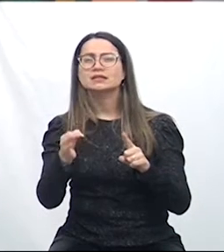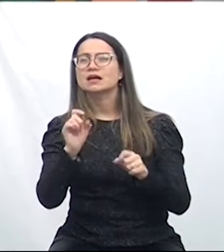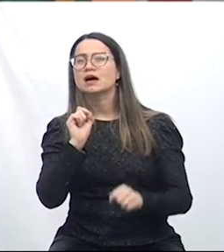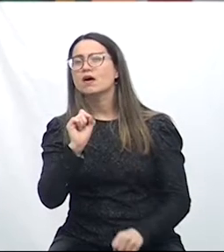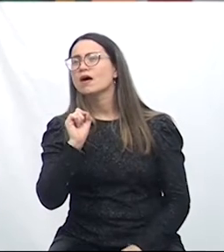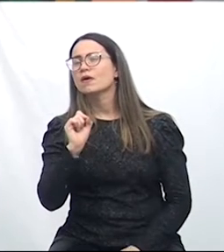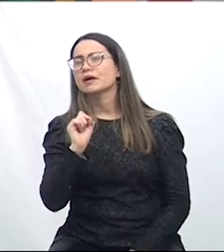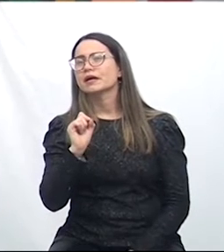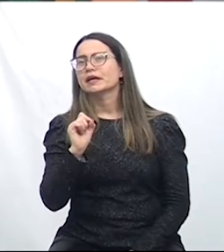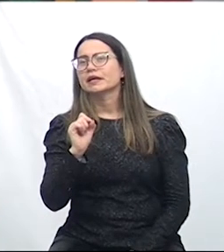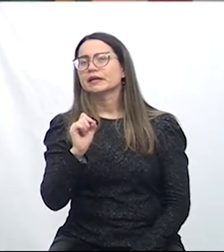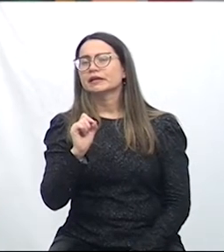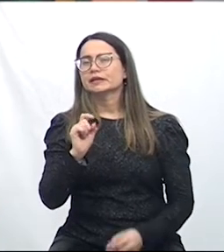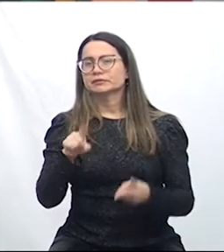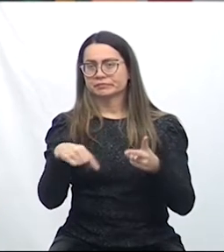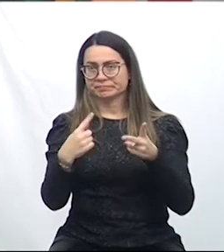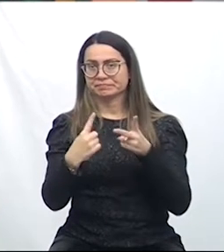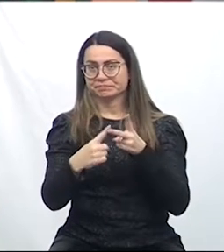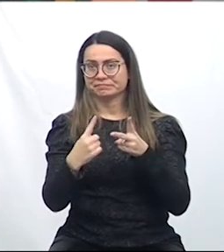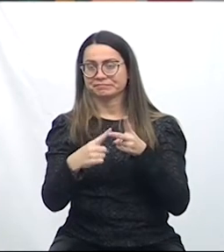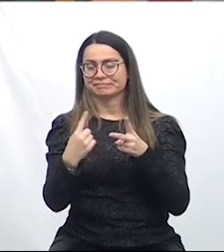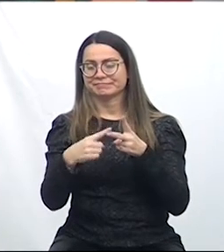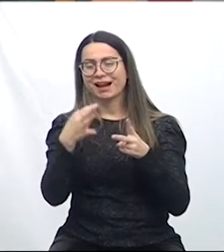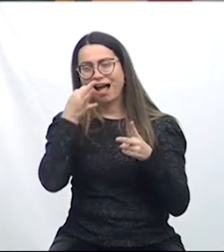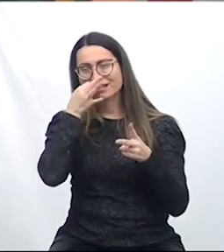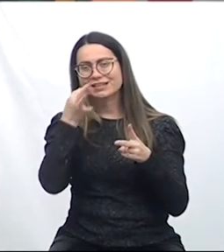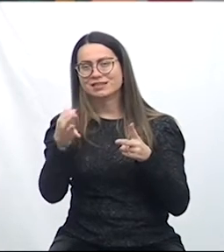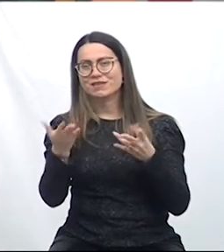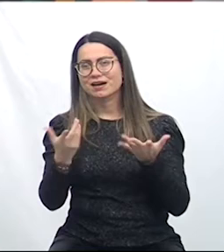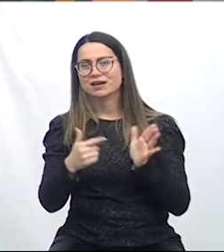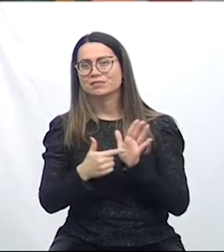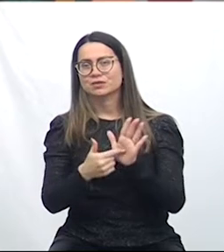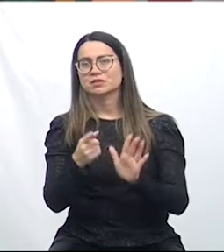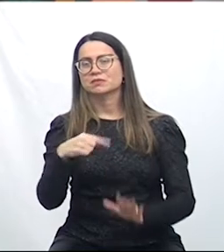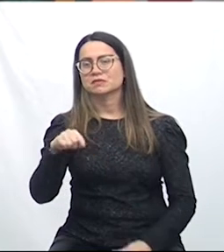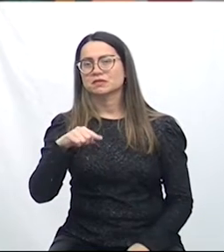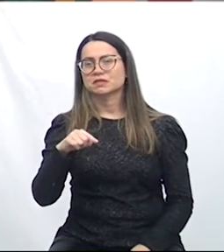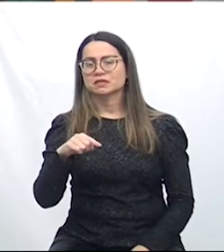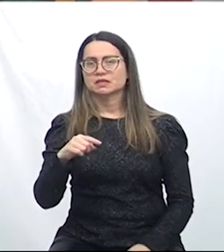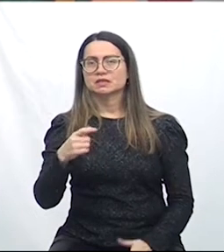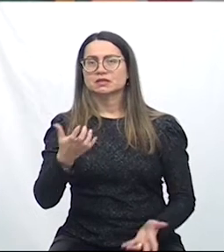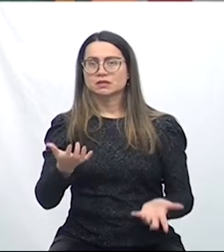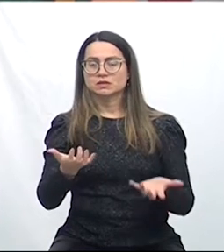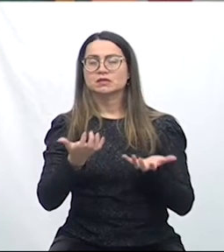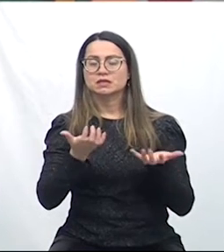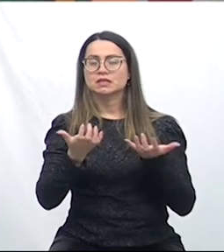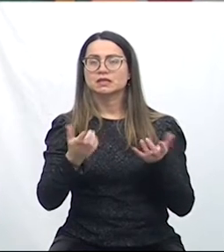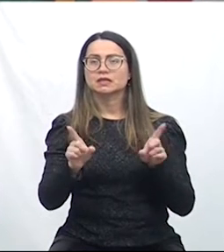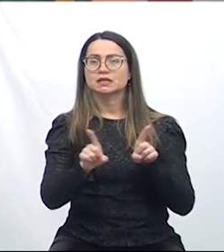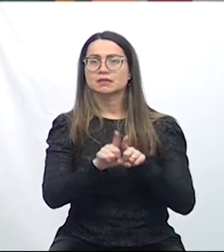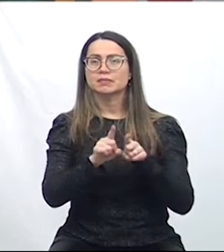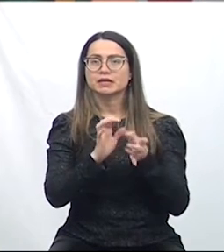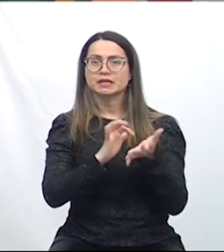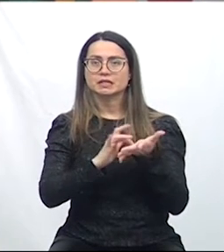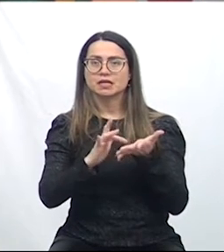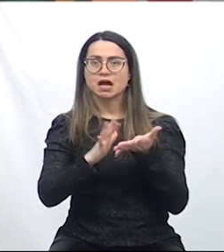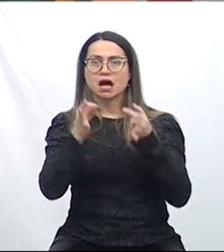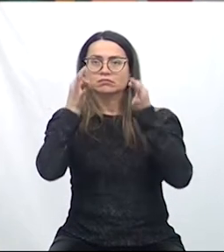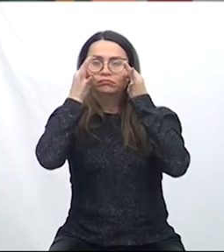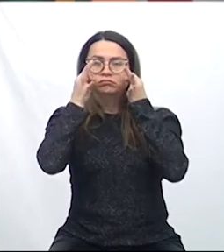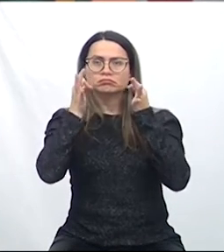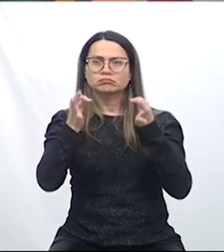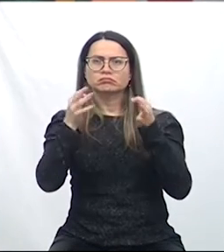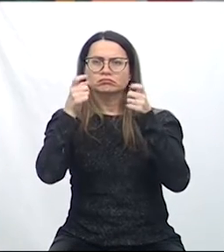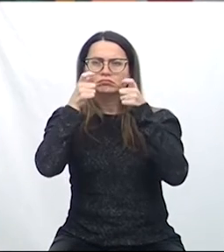chamou a atenção, que era um outro registro que eu gostaria de fazer aqui e gostaria que a secretaria estivesse atenta